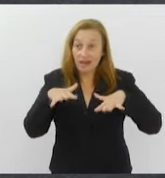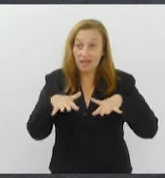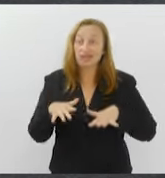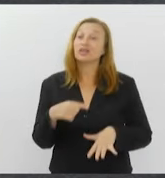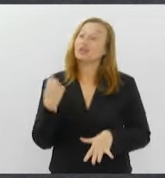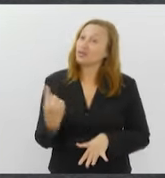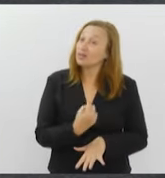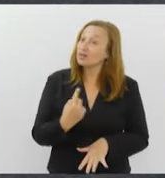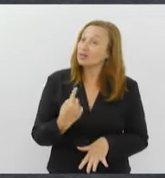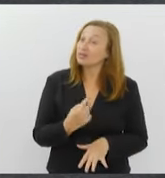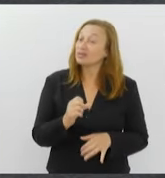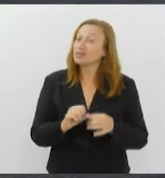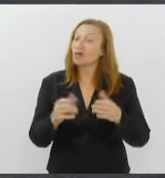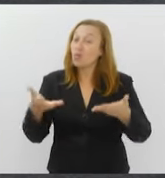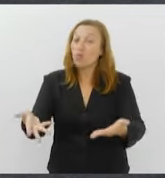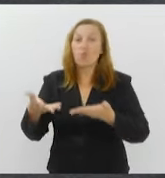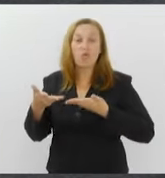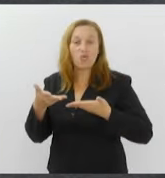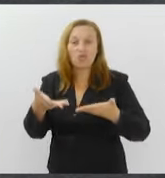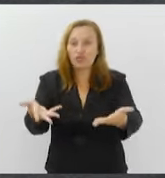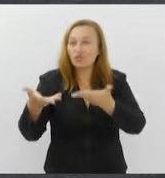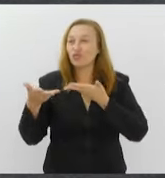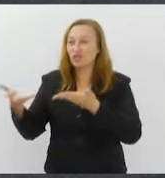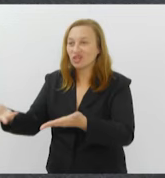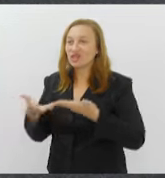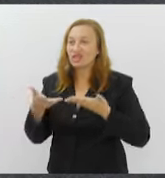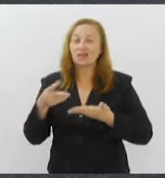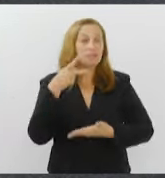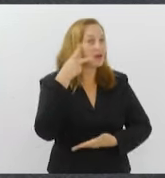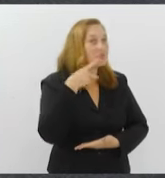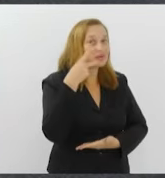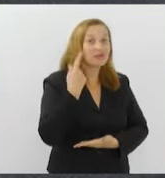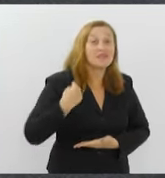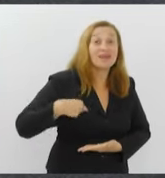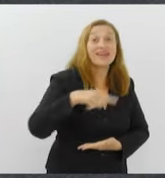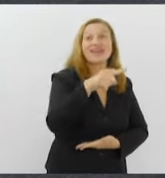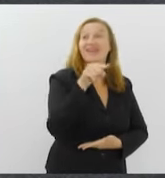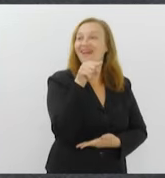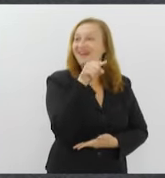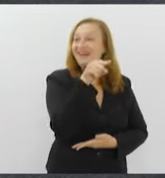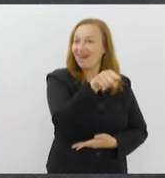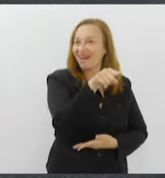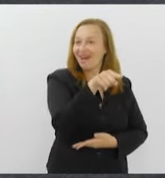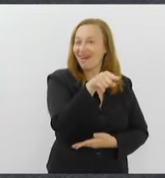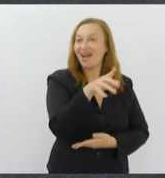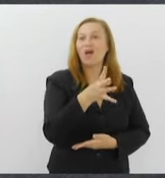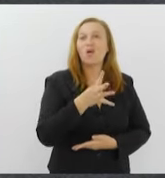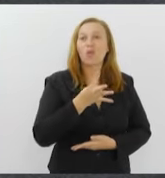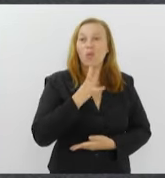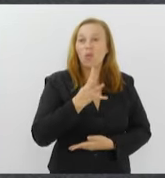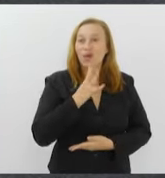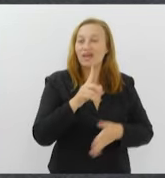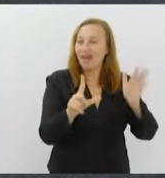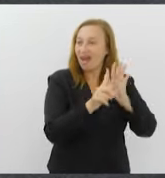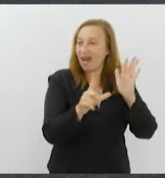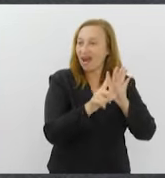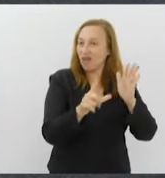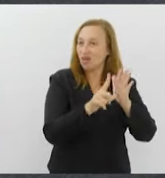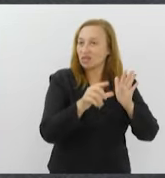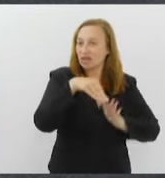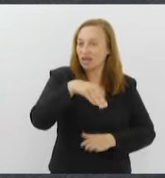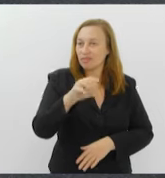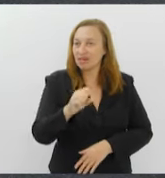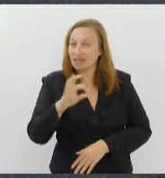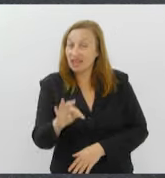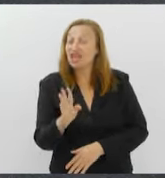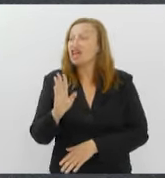nós vamos fazer um convite para todos os parlamentares para irem lá conhecer, e quem já conhece,